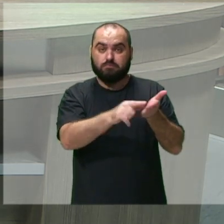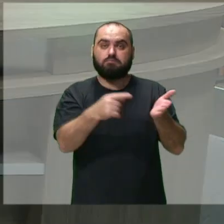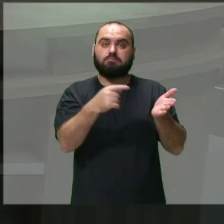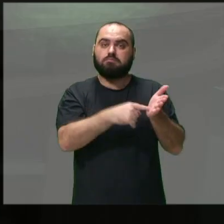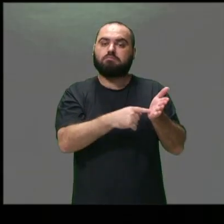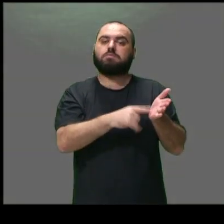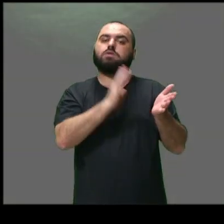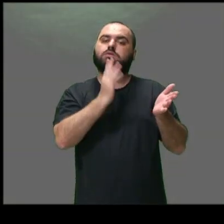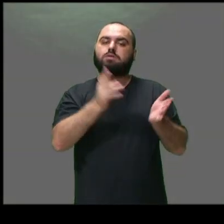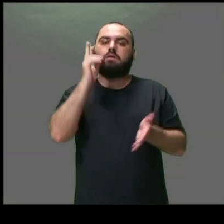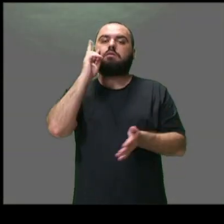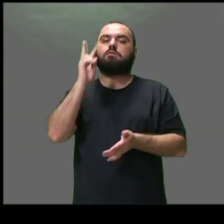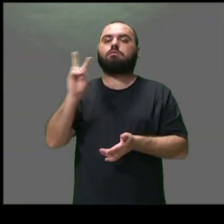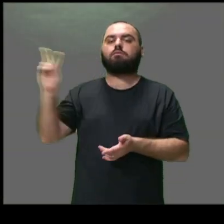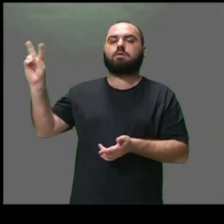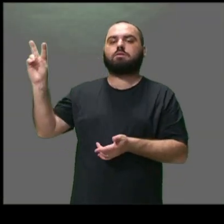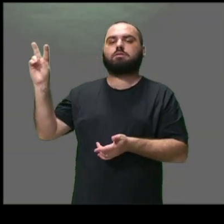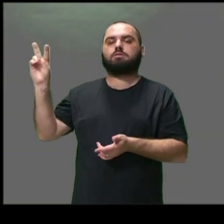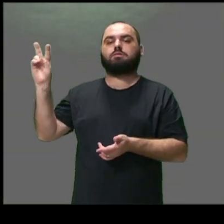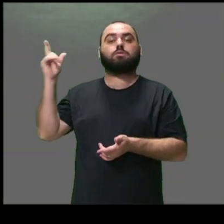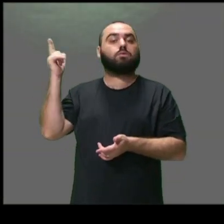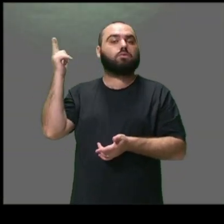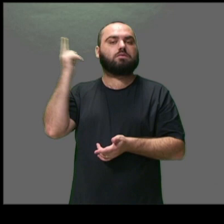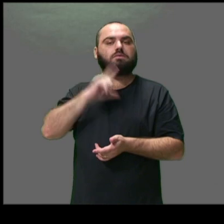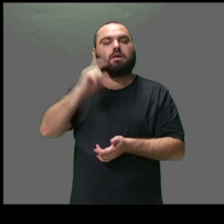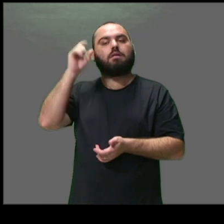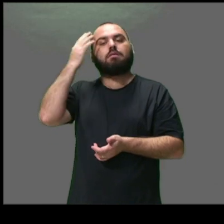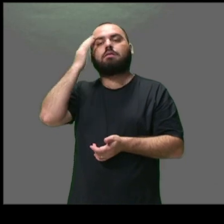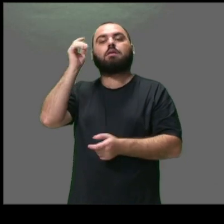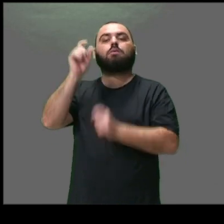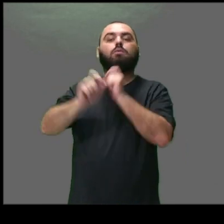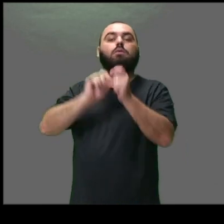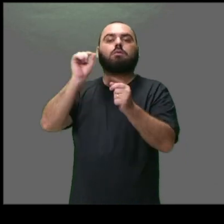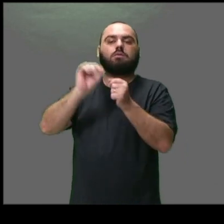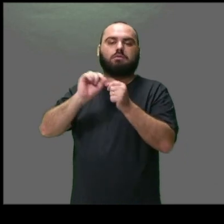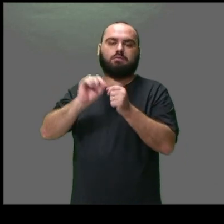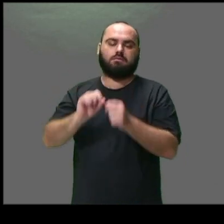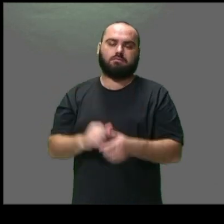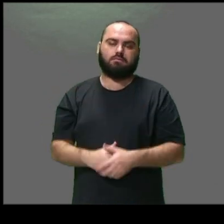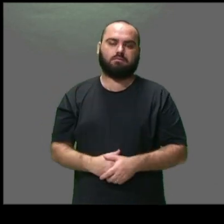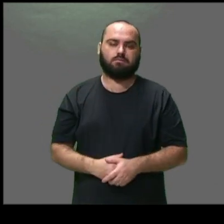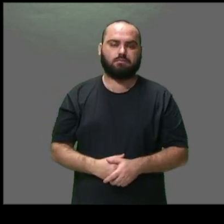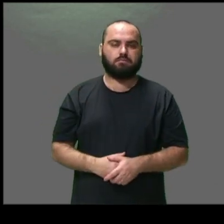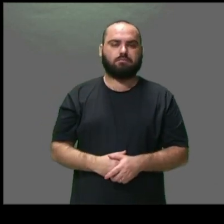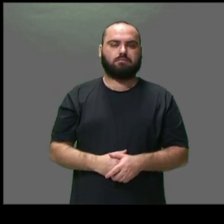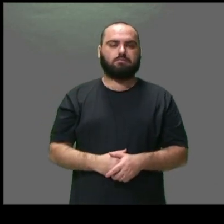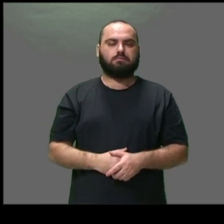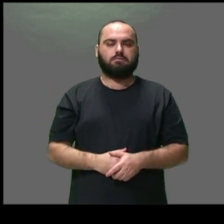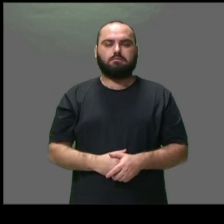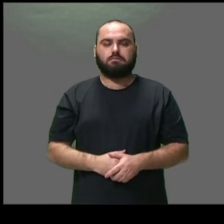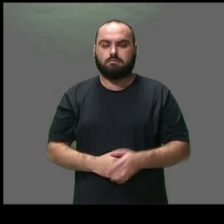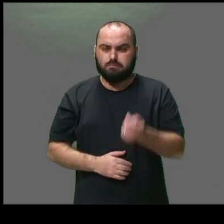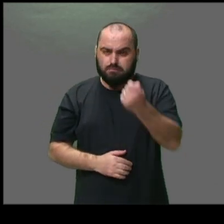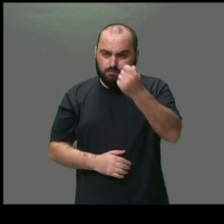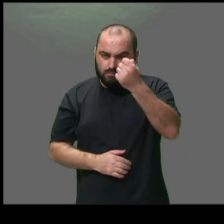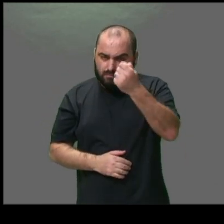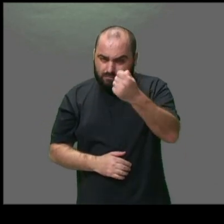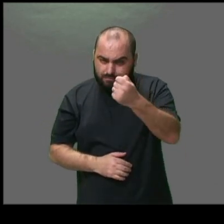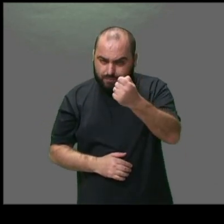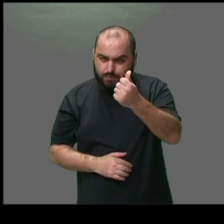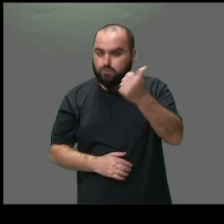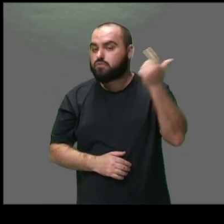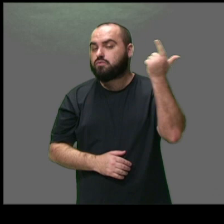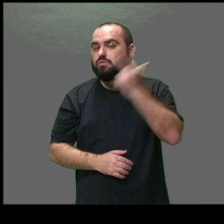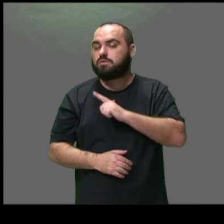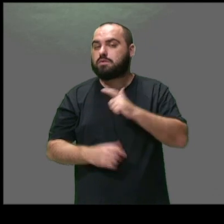descansar, ele vai repousar, você consegue ler. Esse trabalho especificamente, com poucos elementos, consigo contar uma